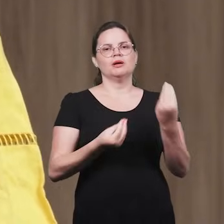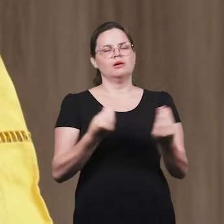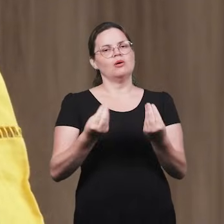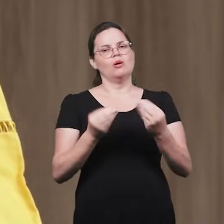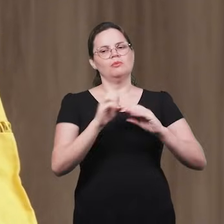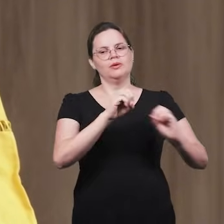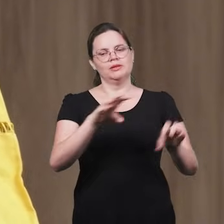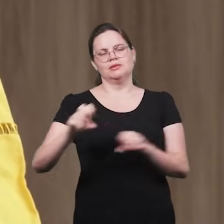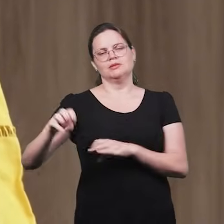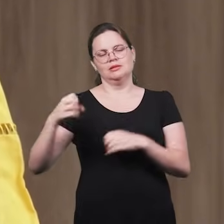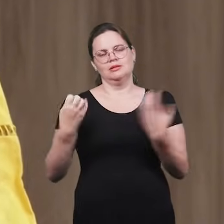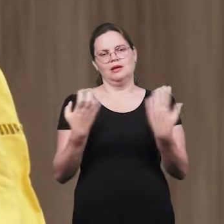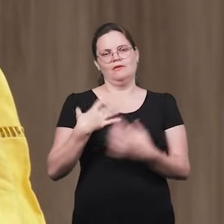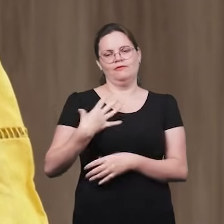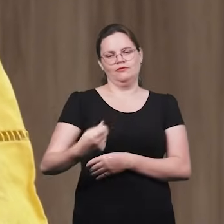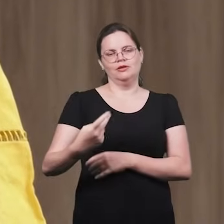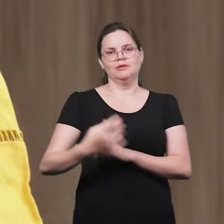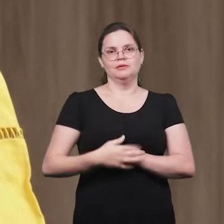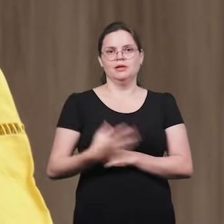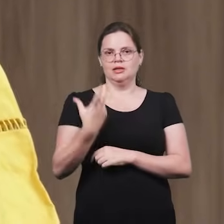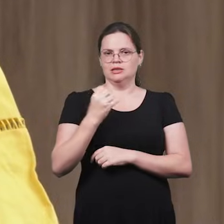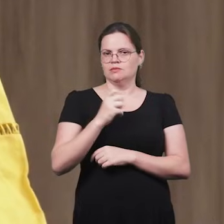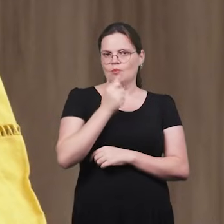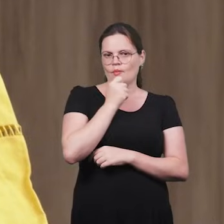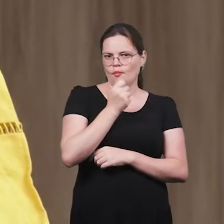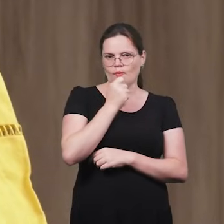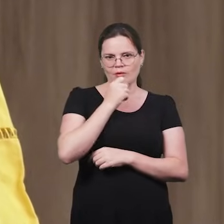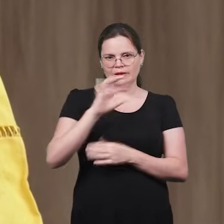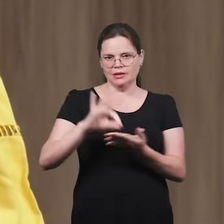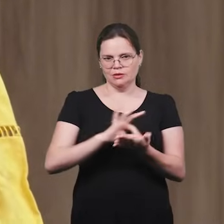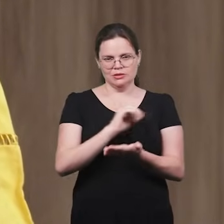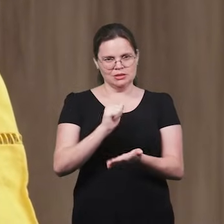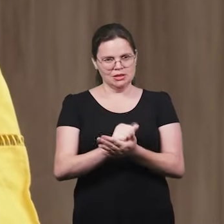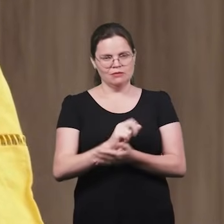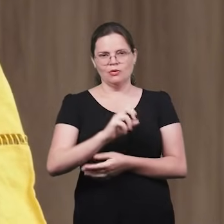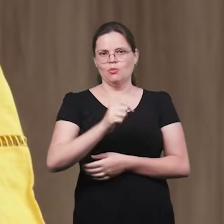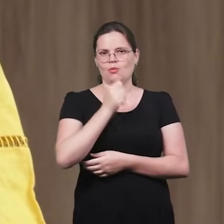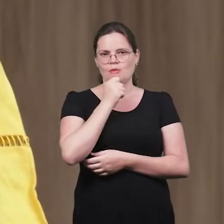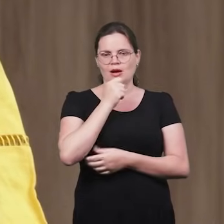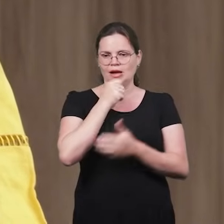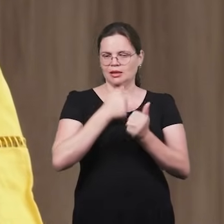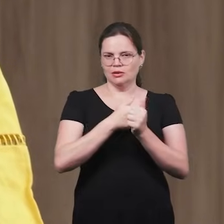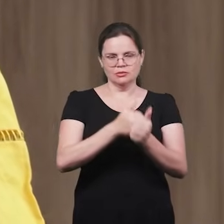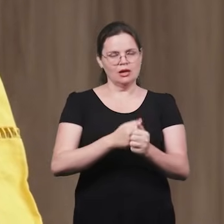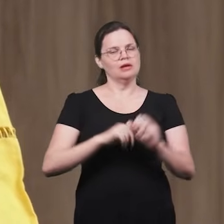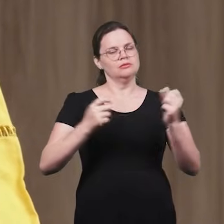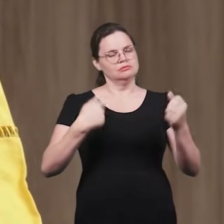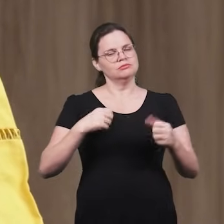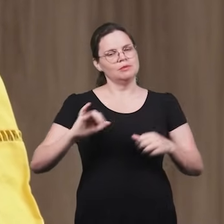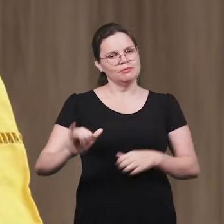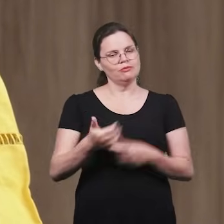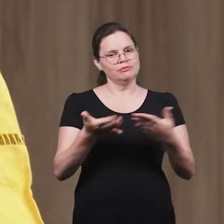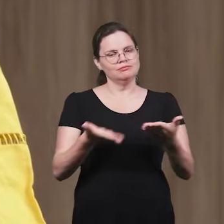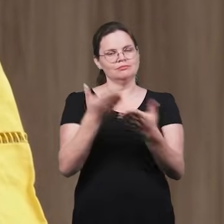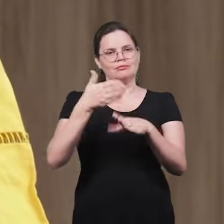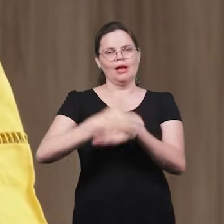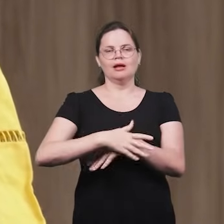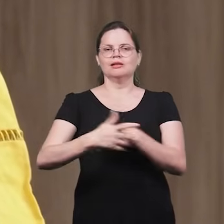segue esses perfis, siga, comente, compartilhe, porque o nosso propósito é que mais famílias, Kézia,